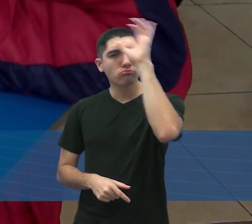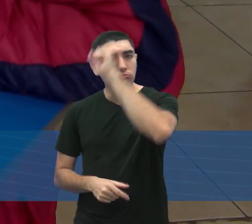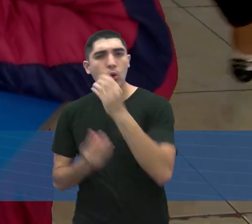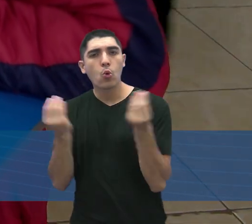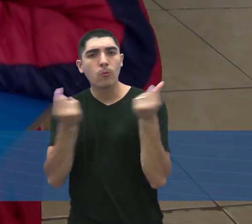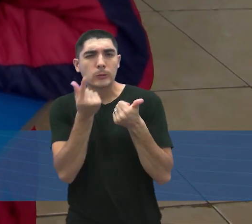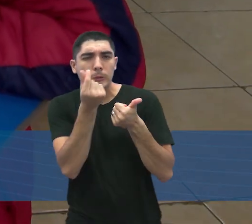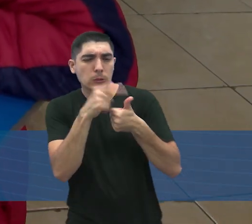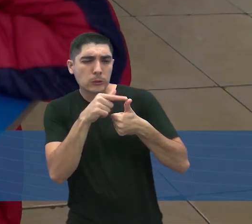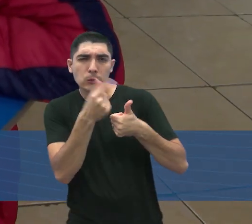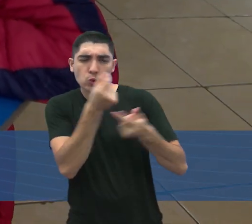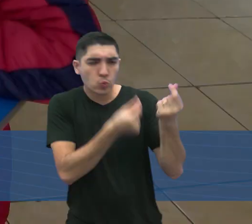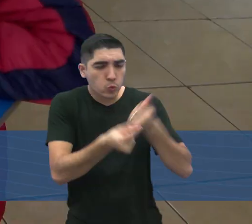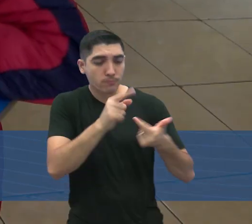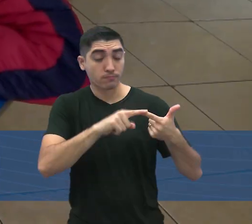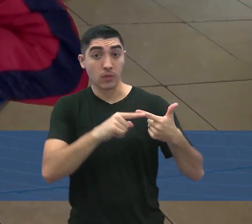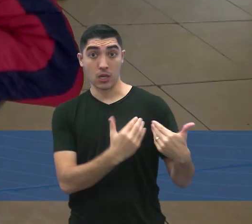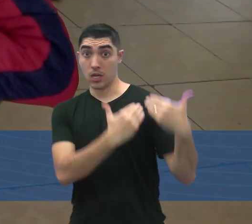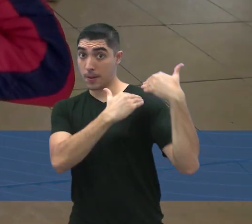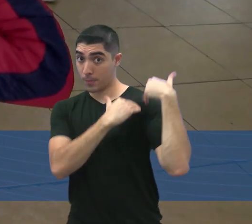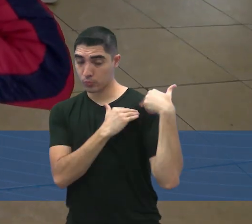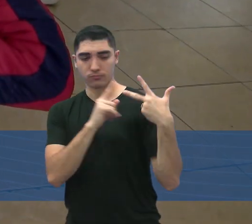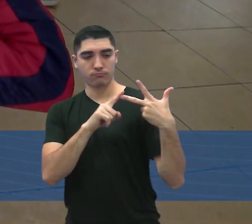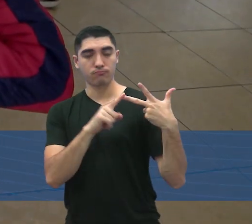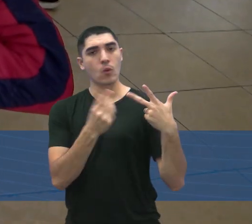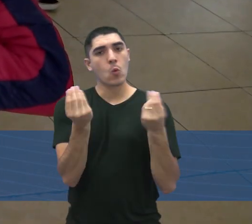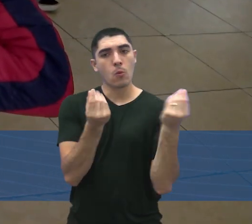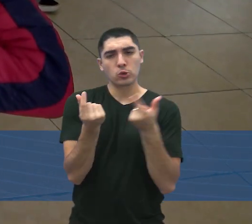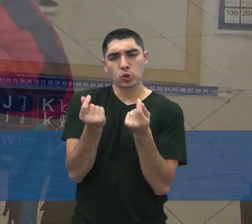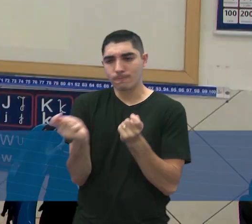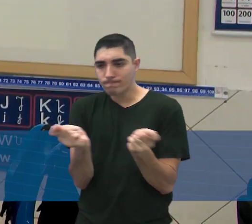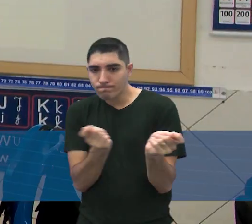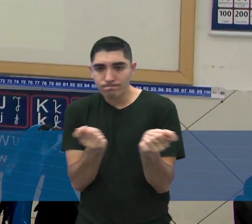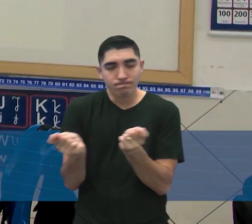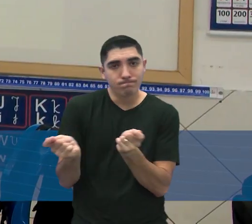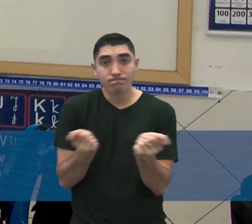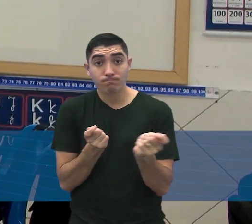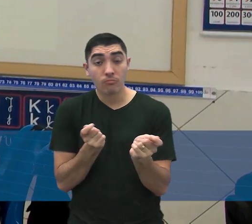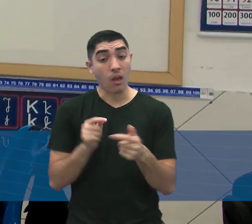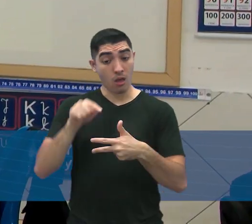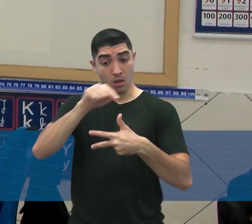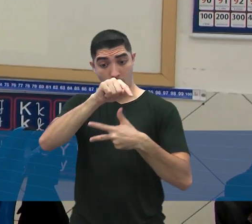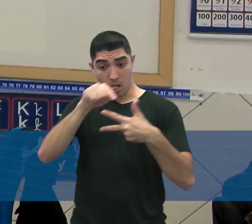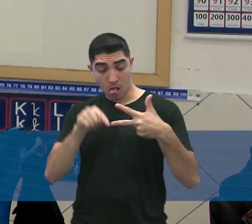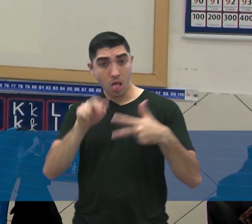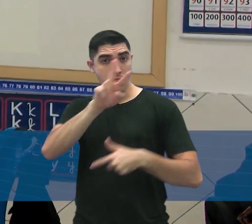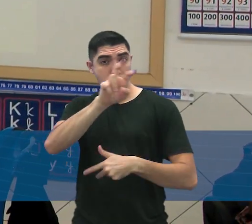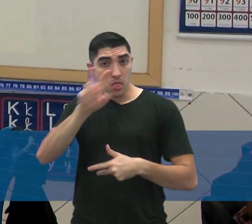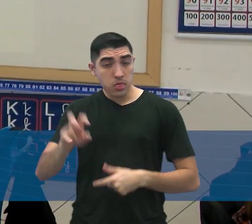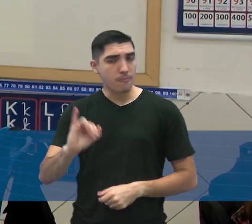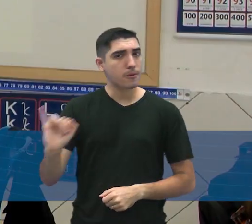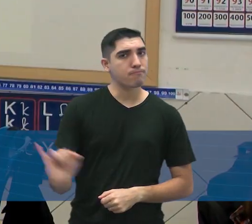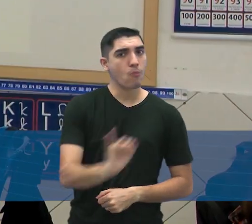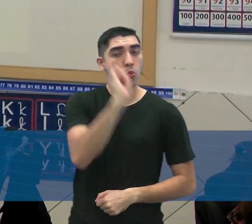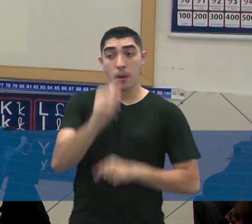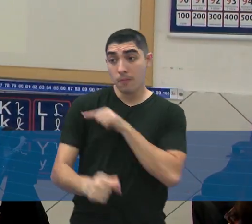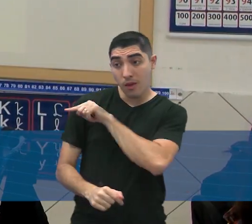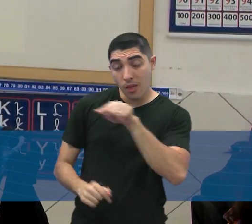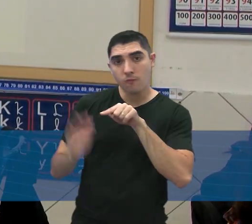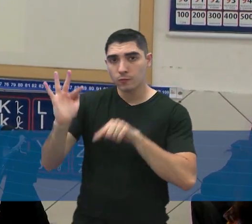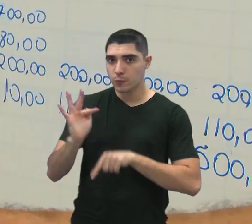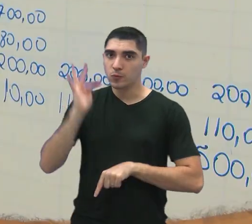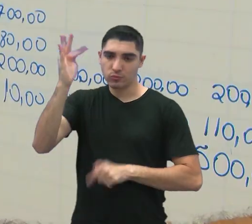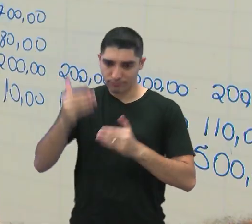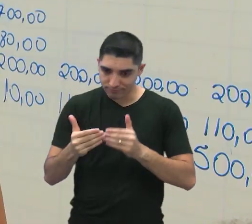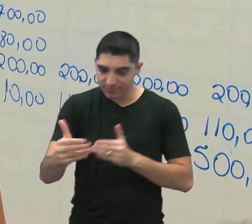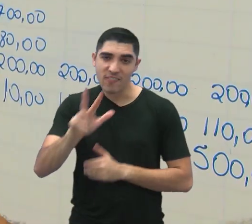sobre finanças, responsabilidade e organização financeira. Assuntos que trazem uma realidade que eles devem enfrentar em